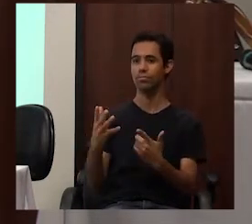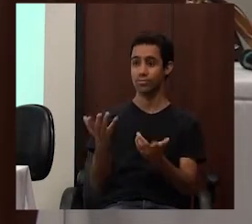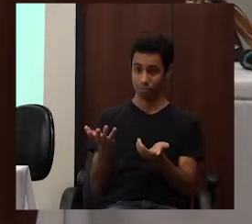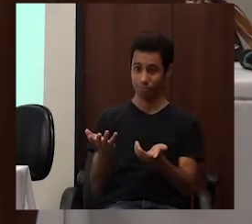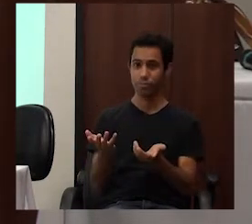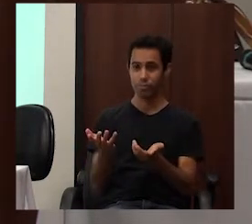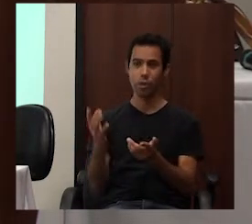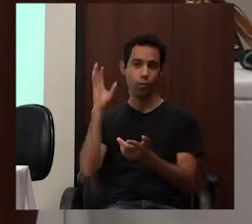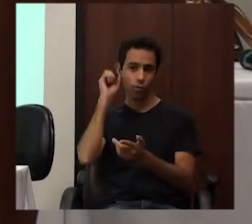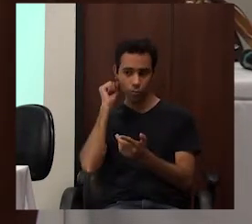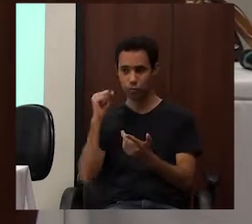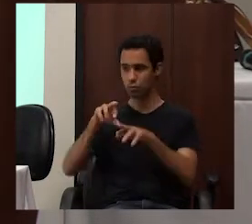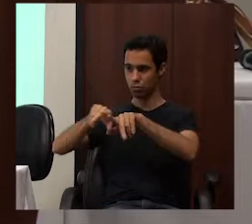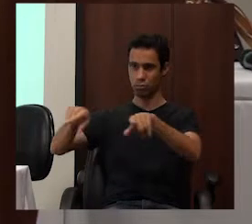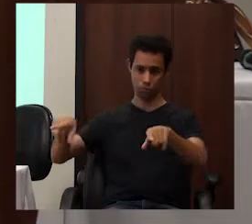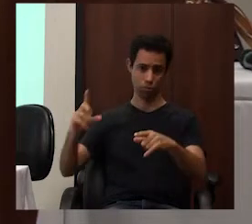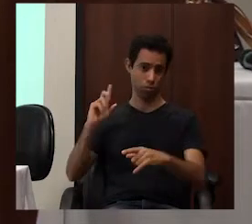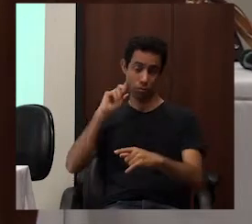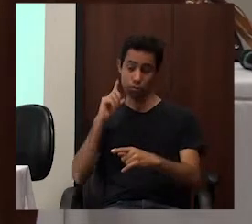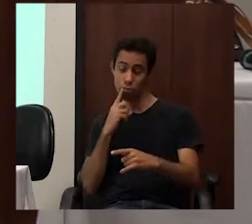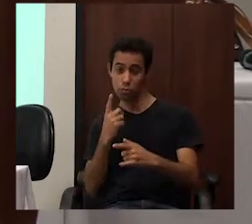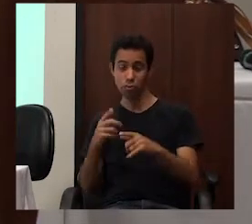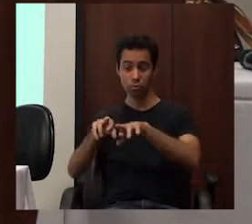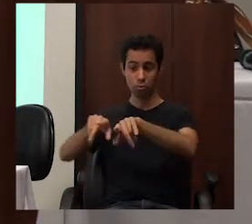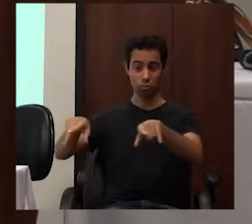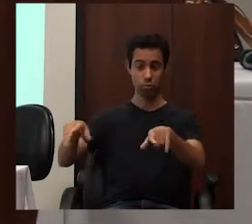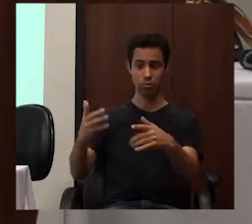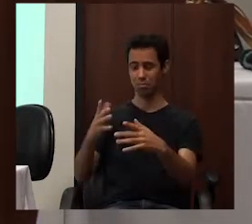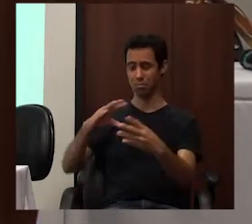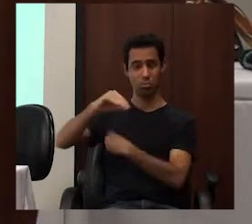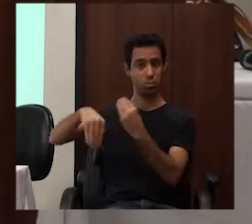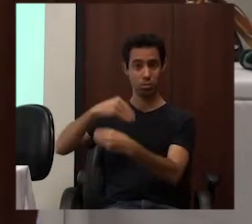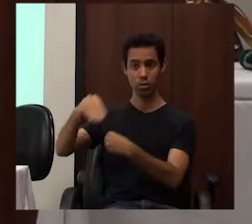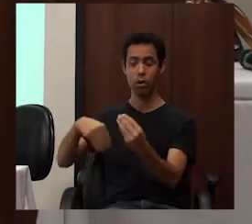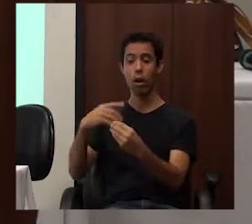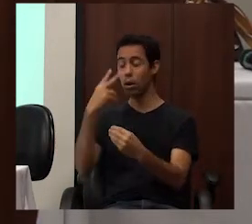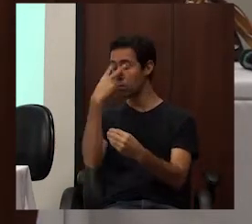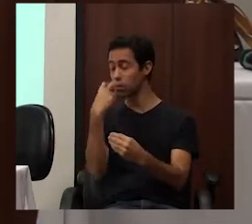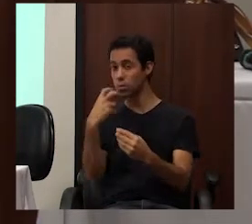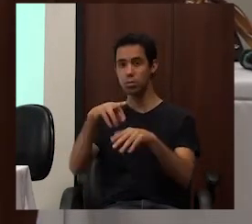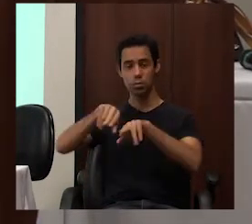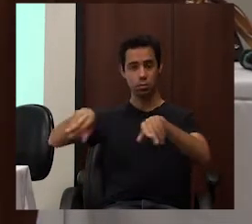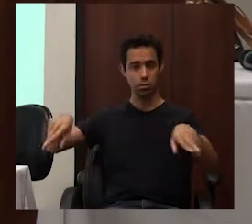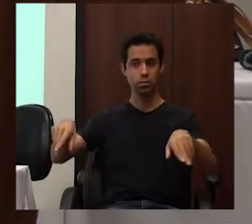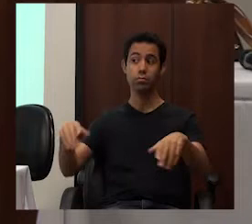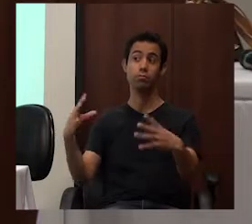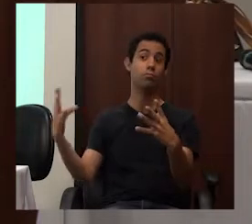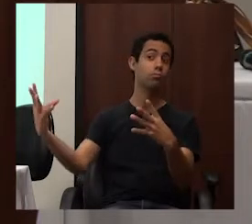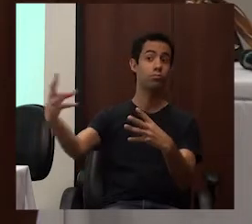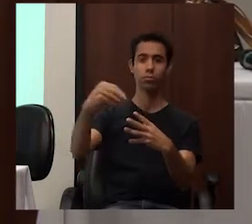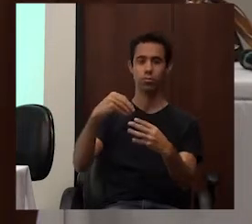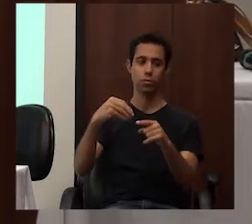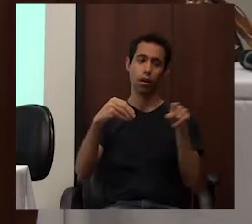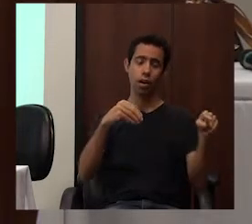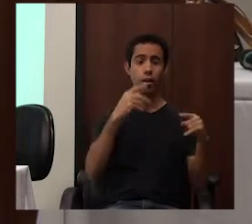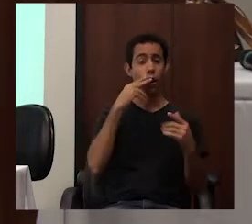Mais tarde, a LDB definiu a educação especial, passou a assegurar o atendimento aos educandos com necessidades